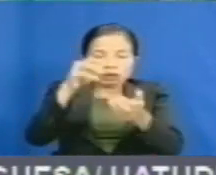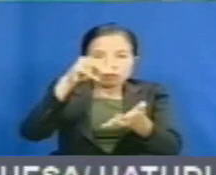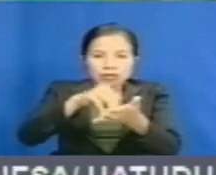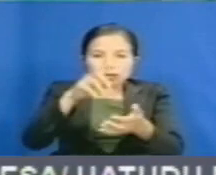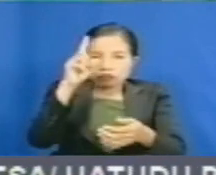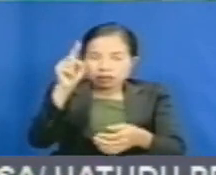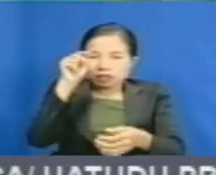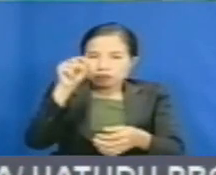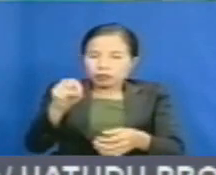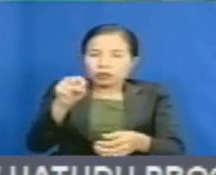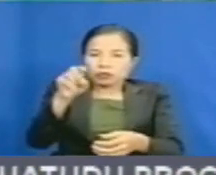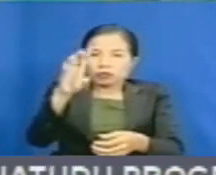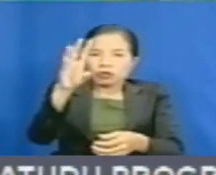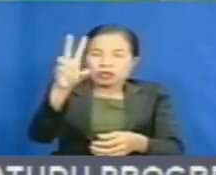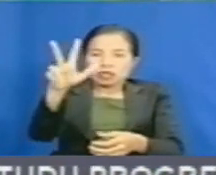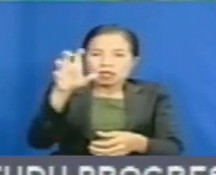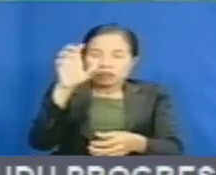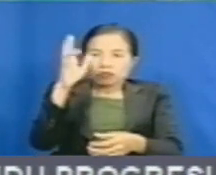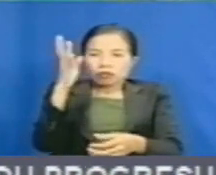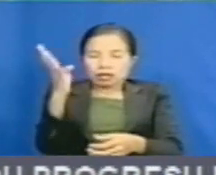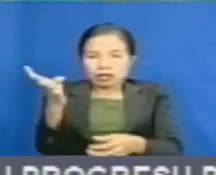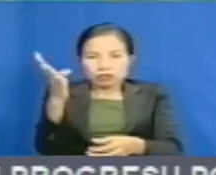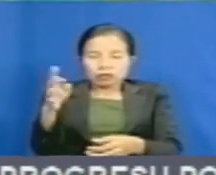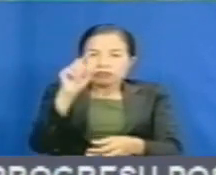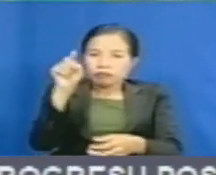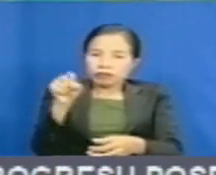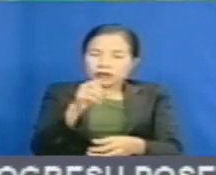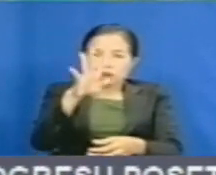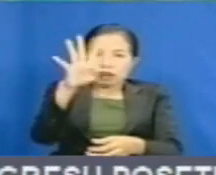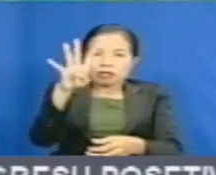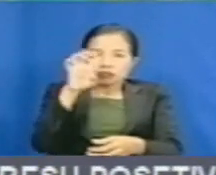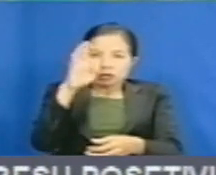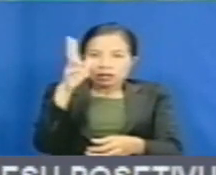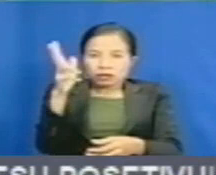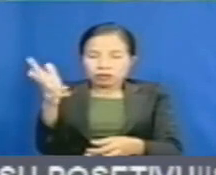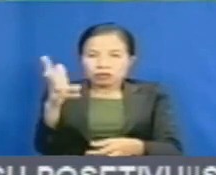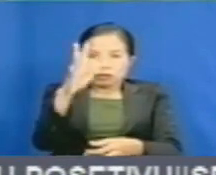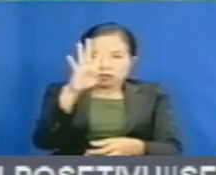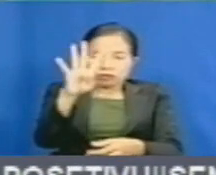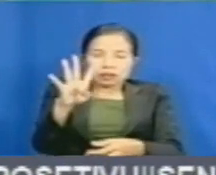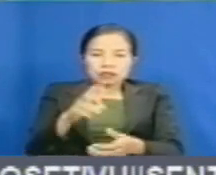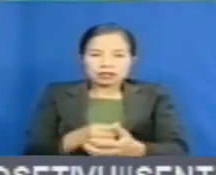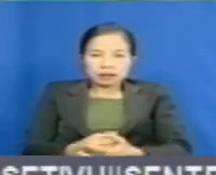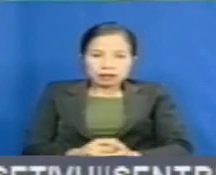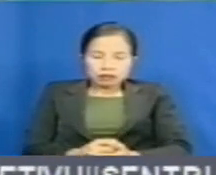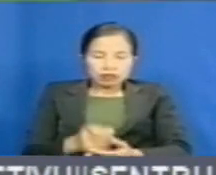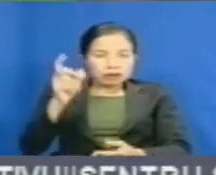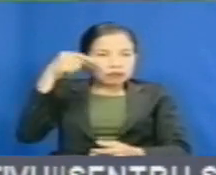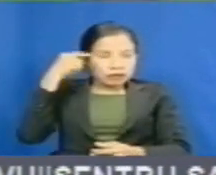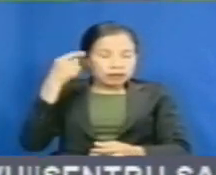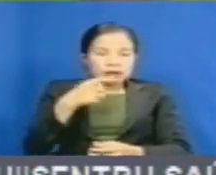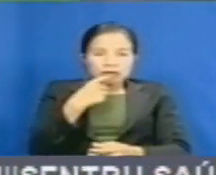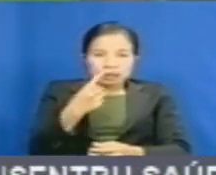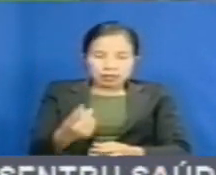ida pontu rihun atus tolu hat nulu virgula atus hat tolu nulu resin hat. Governante ne